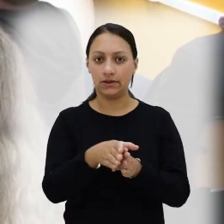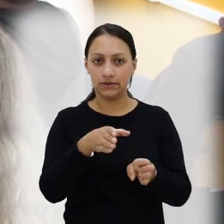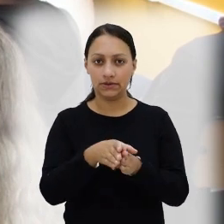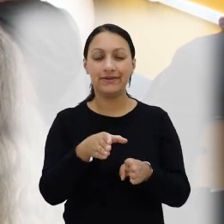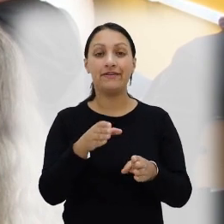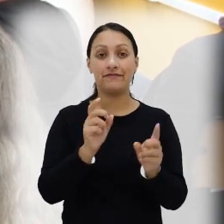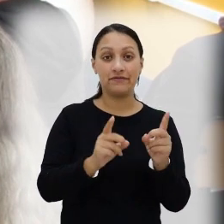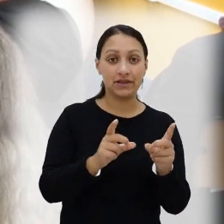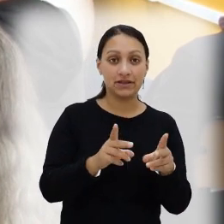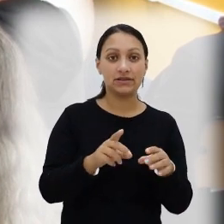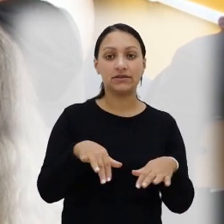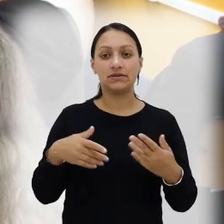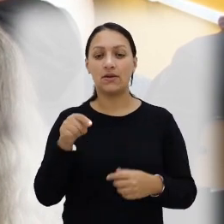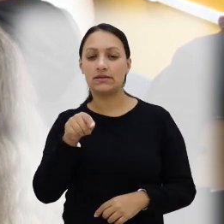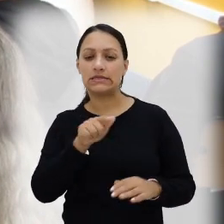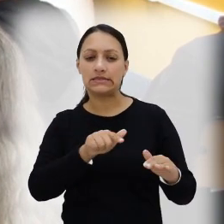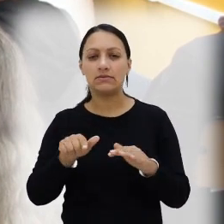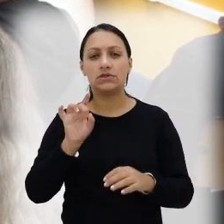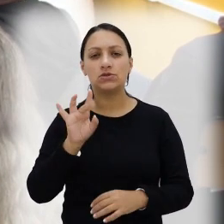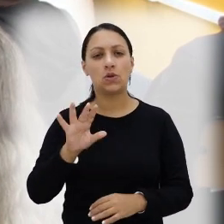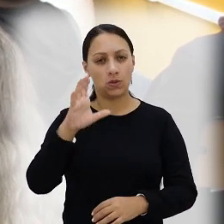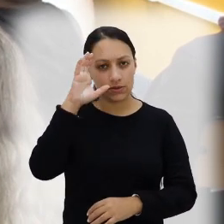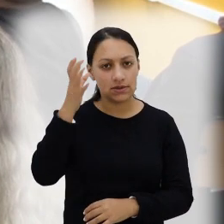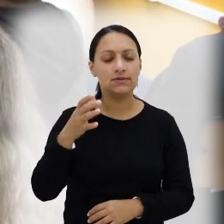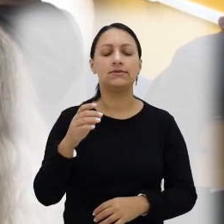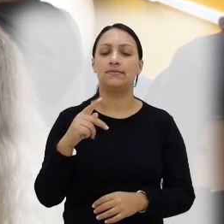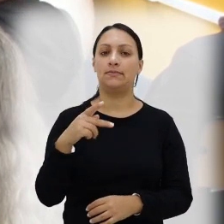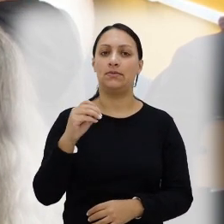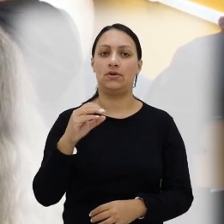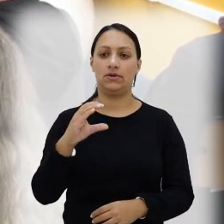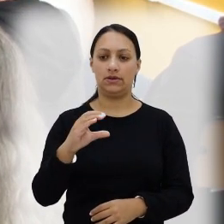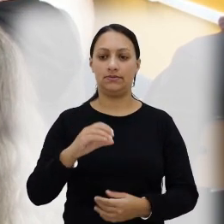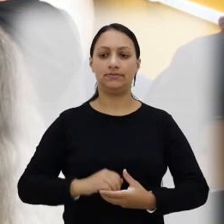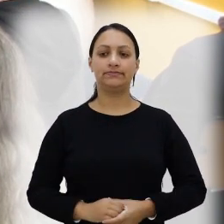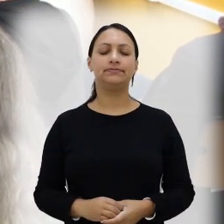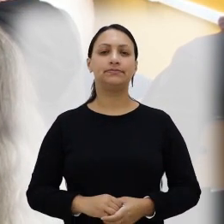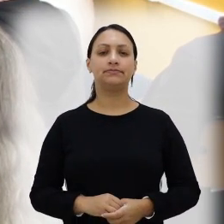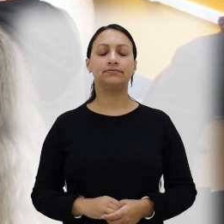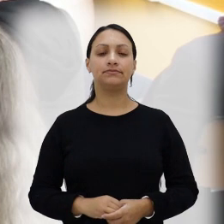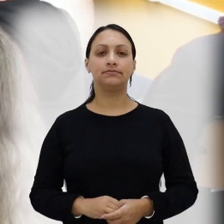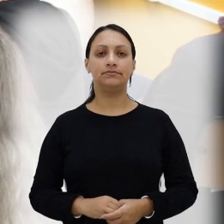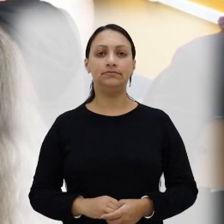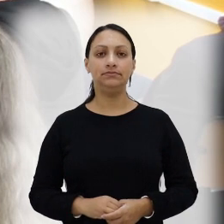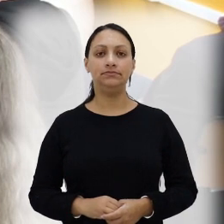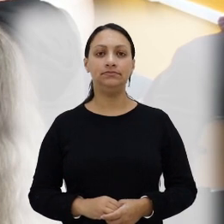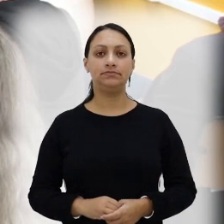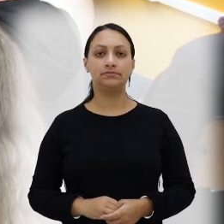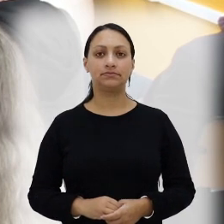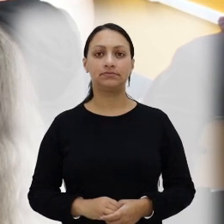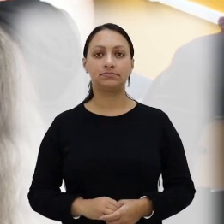Então, nessa semana só acontece POC. Tá? Oi.